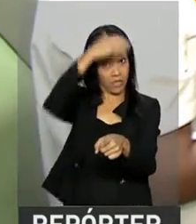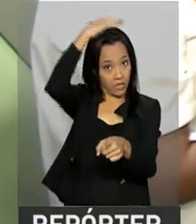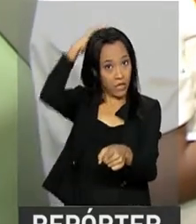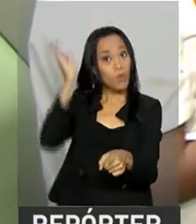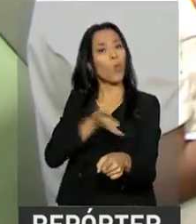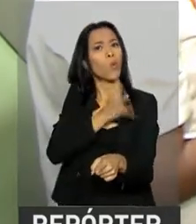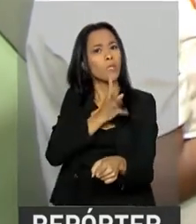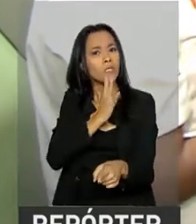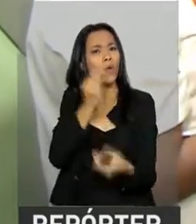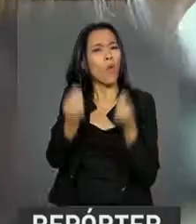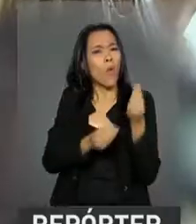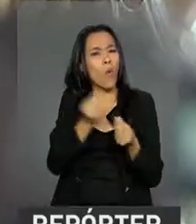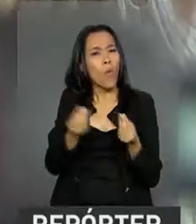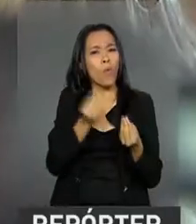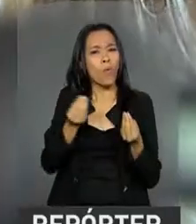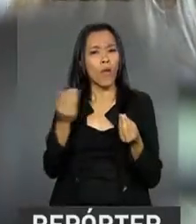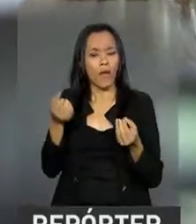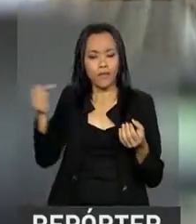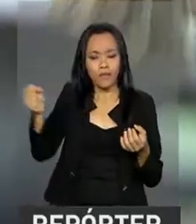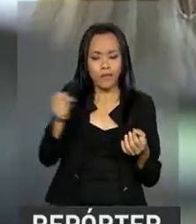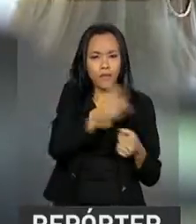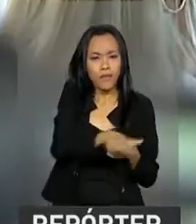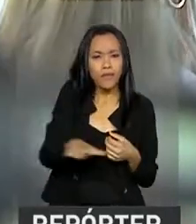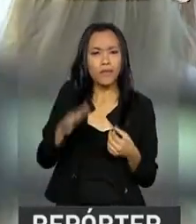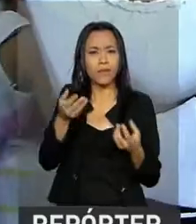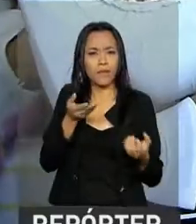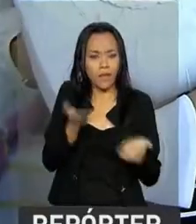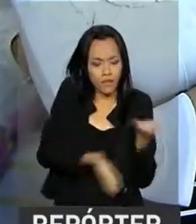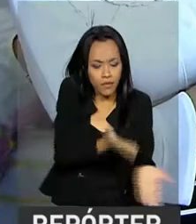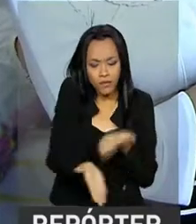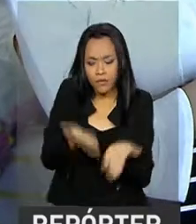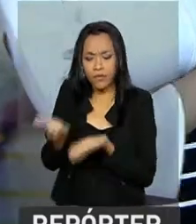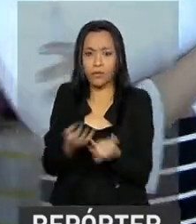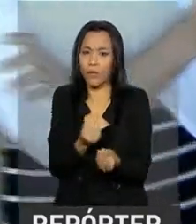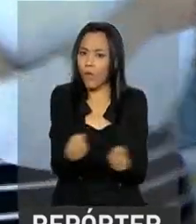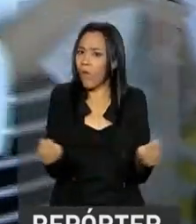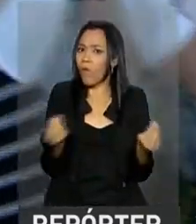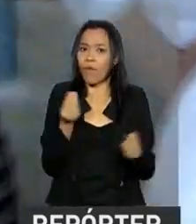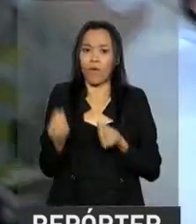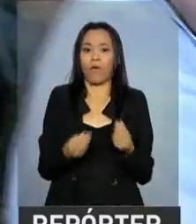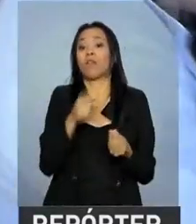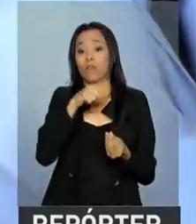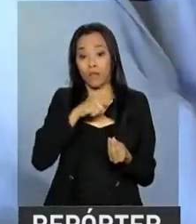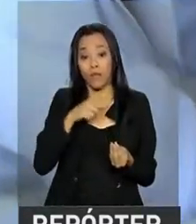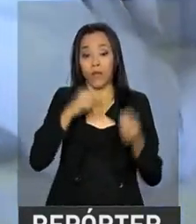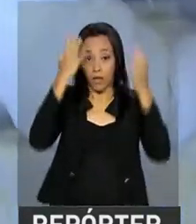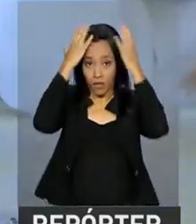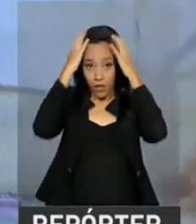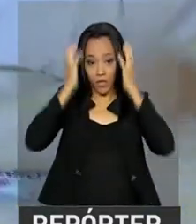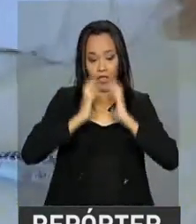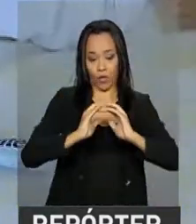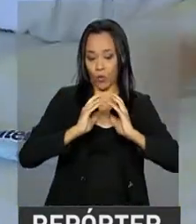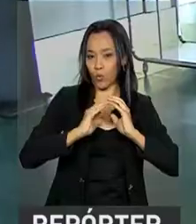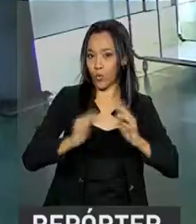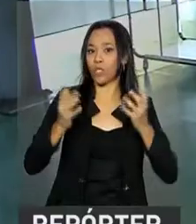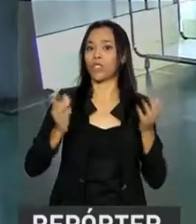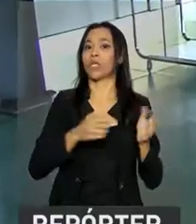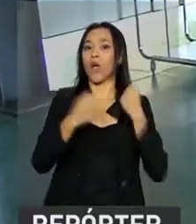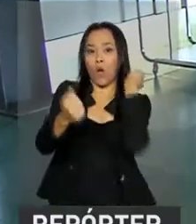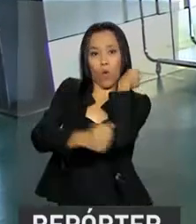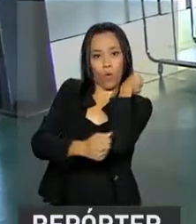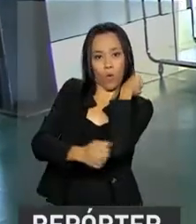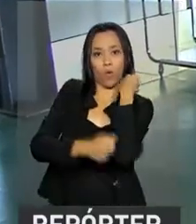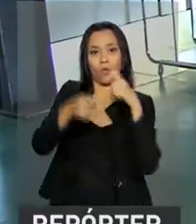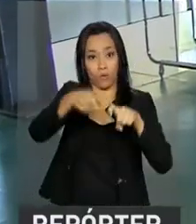do atendimento às crianças na rede sarah em brasília as unidades prestam serviços de neurologia ortopedia especialidade